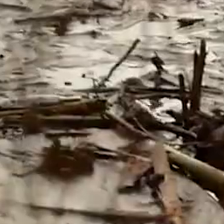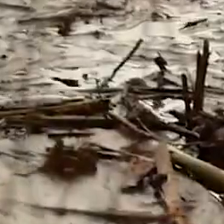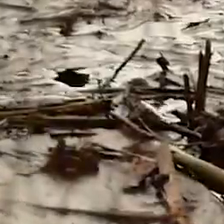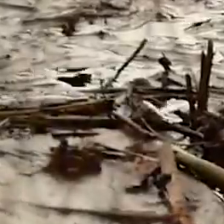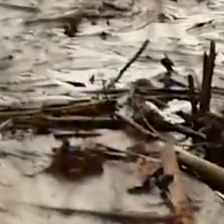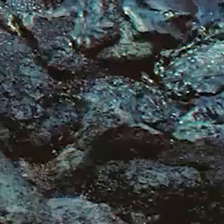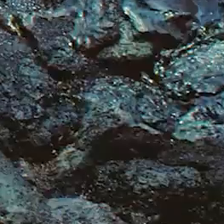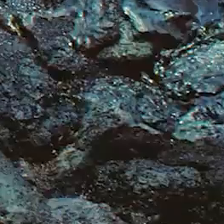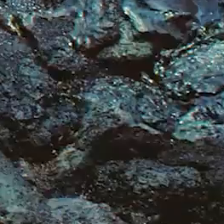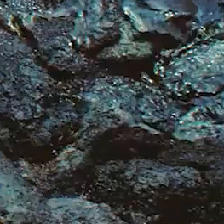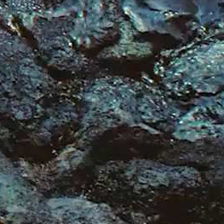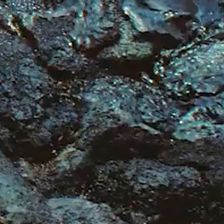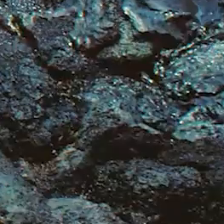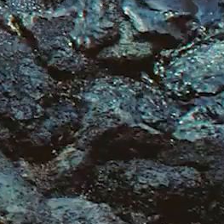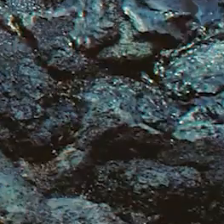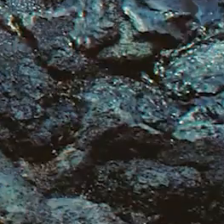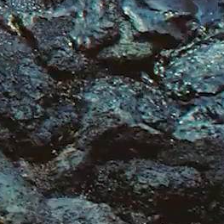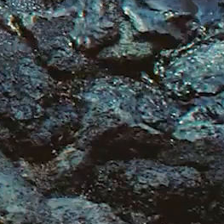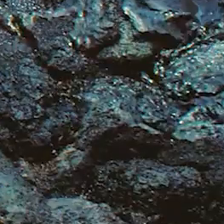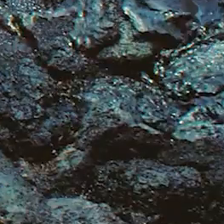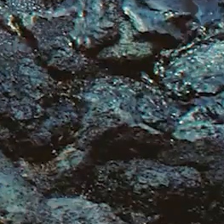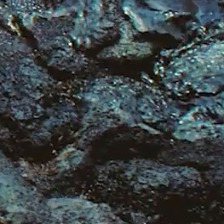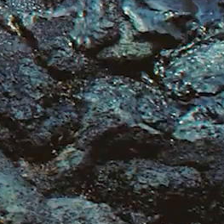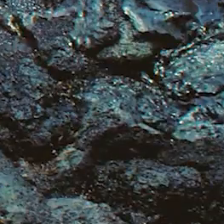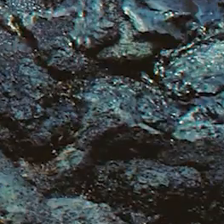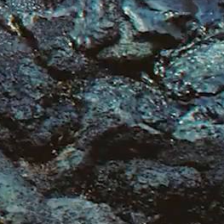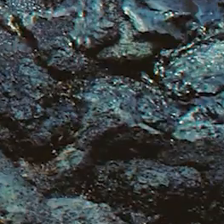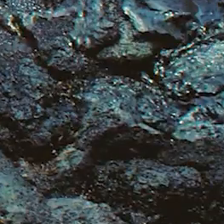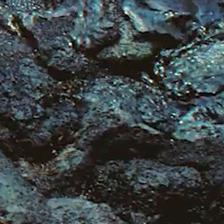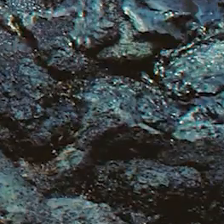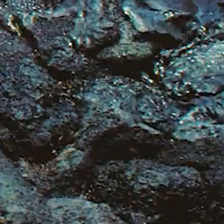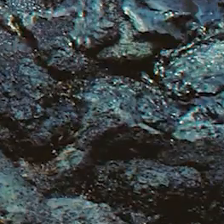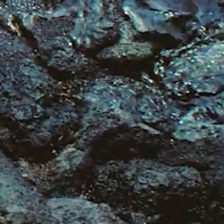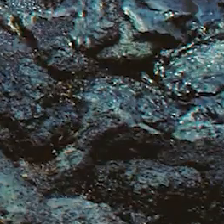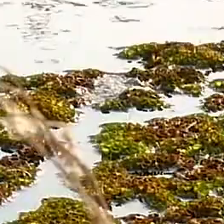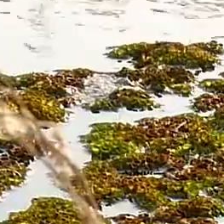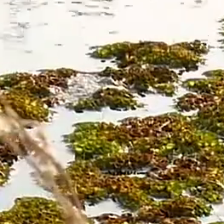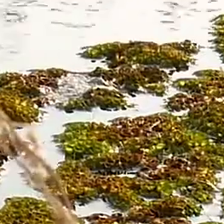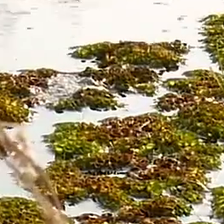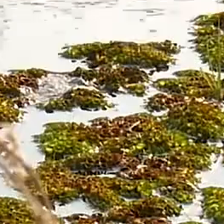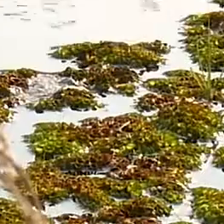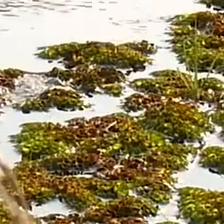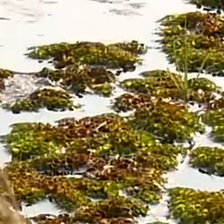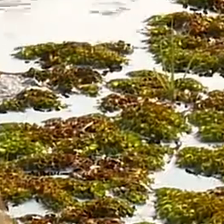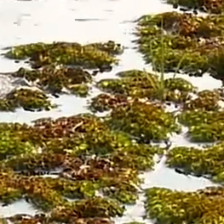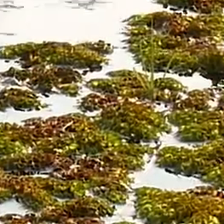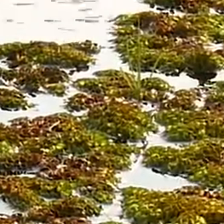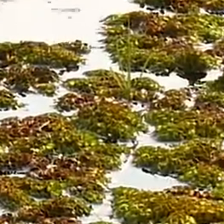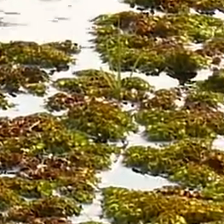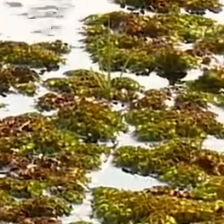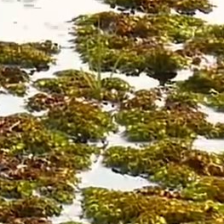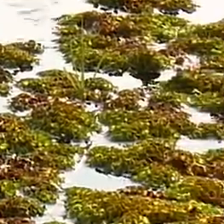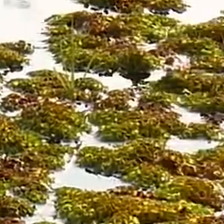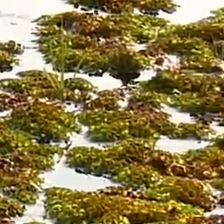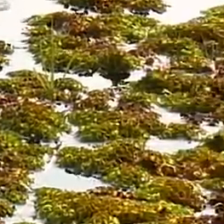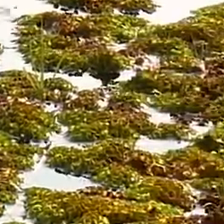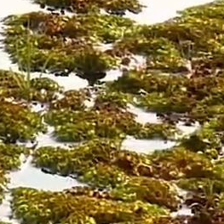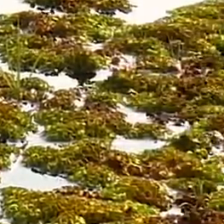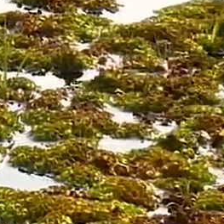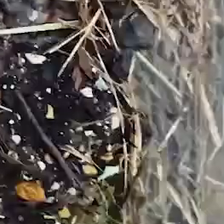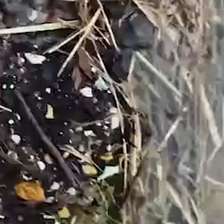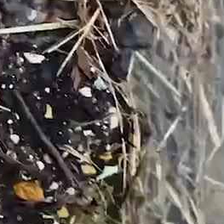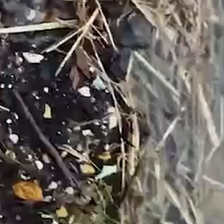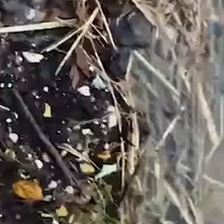problemas, como matar animais que as ingerem ao confundi-las com alimentos, destruir plantas e corais ao impedi-los